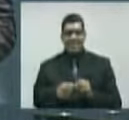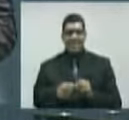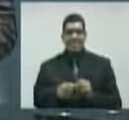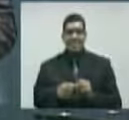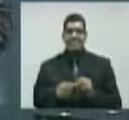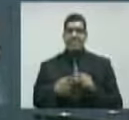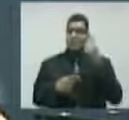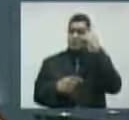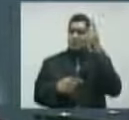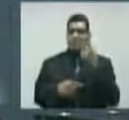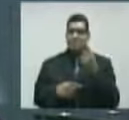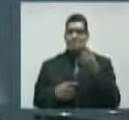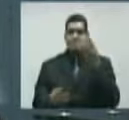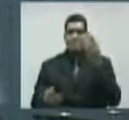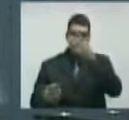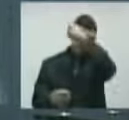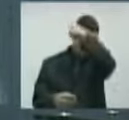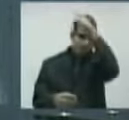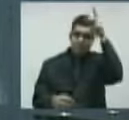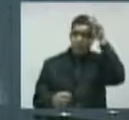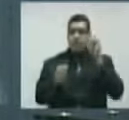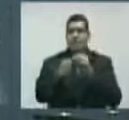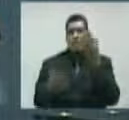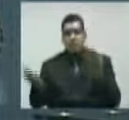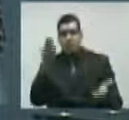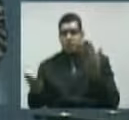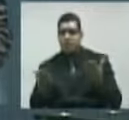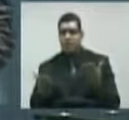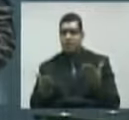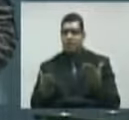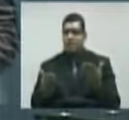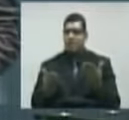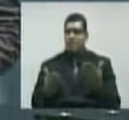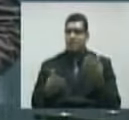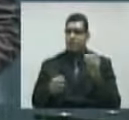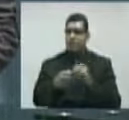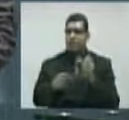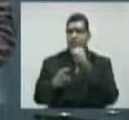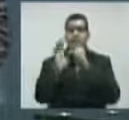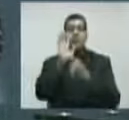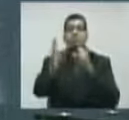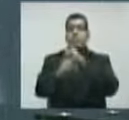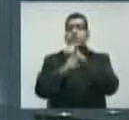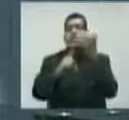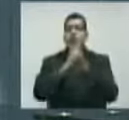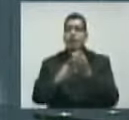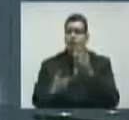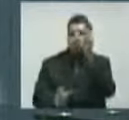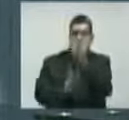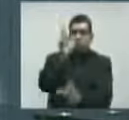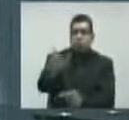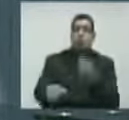Eu imagino que o prefeito vai fazer um balanço e explicar para a sociedade a forma